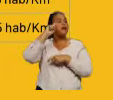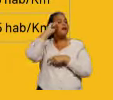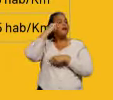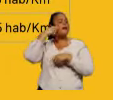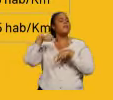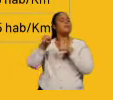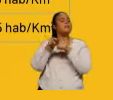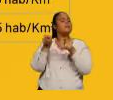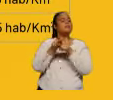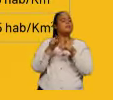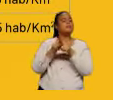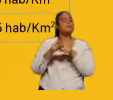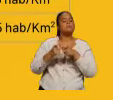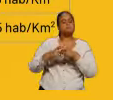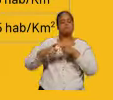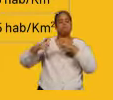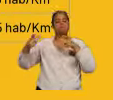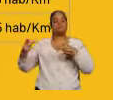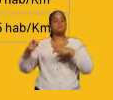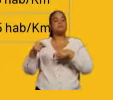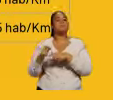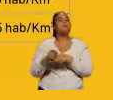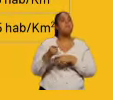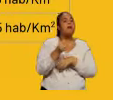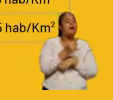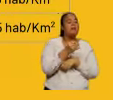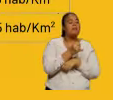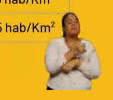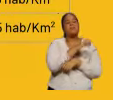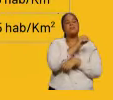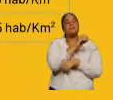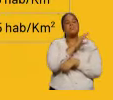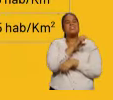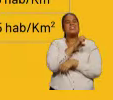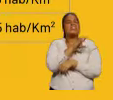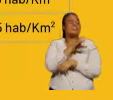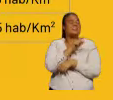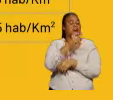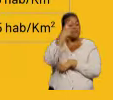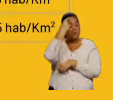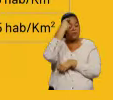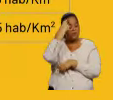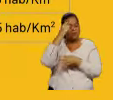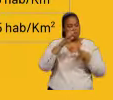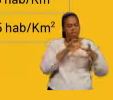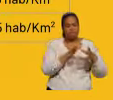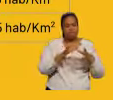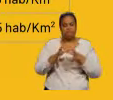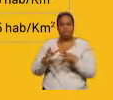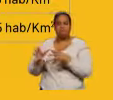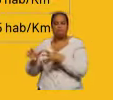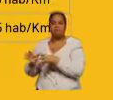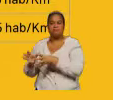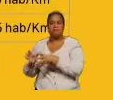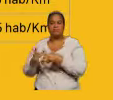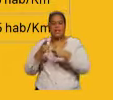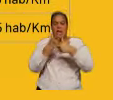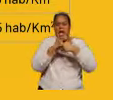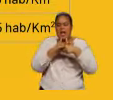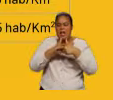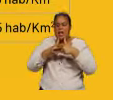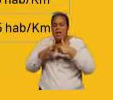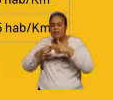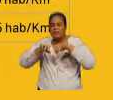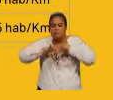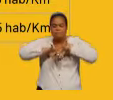é o menos populoso seria oceania quando a gente pega pensar as áreas individ por essa população